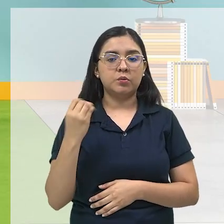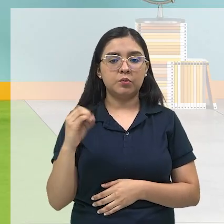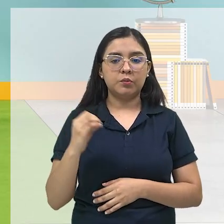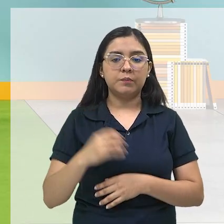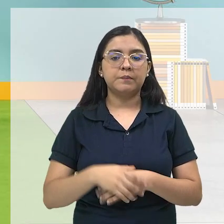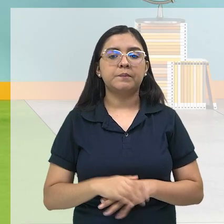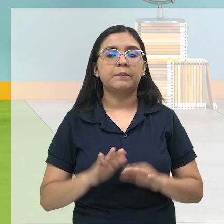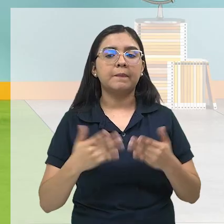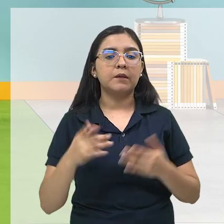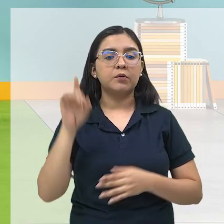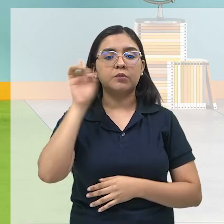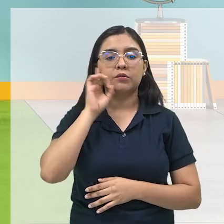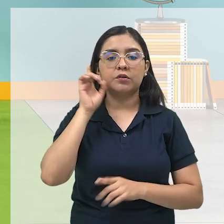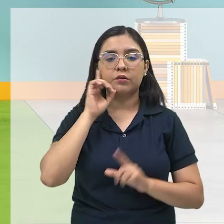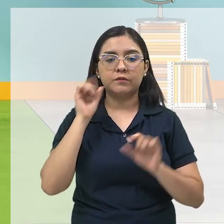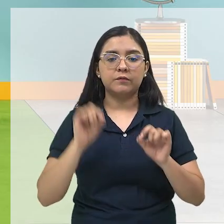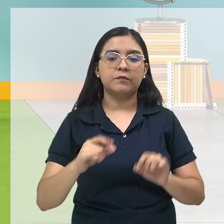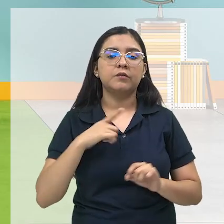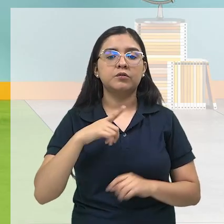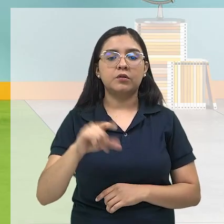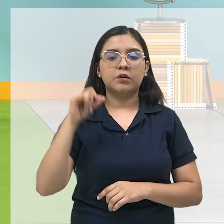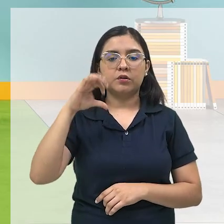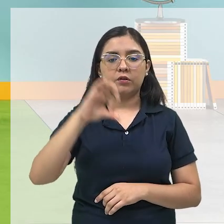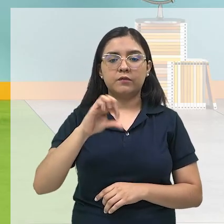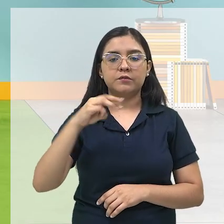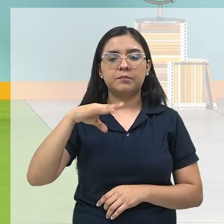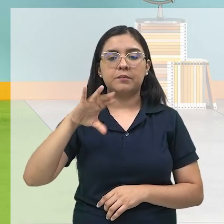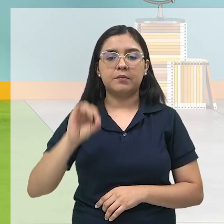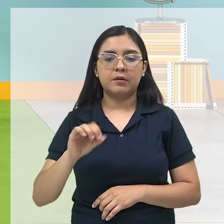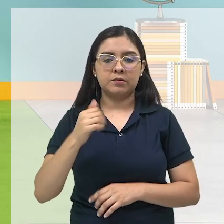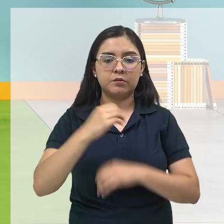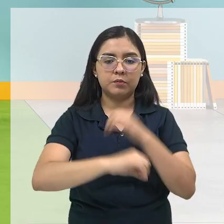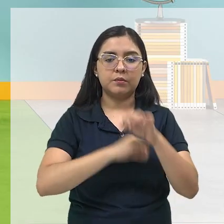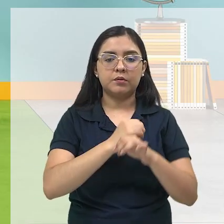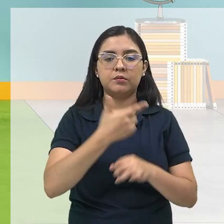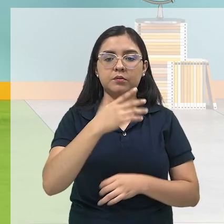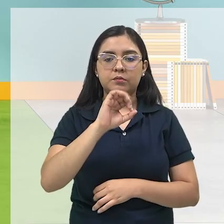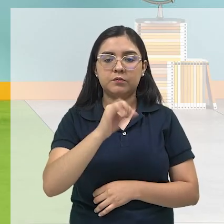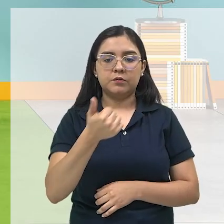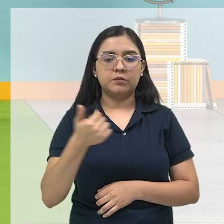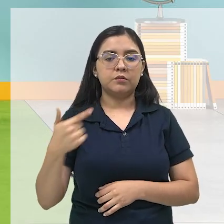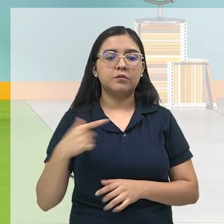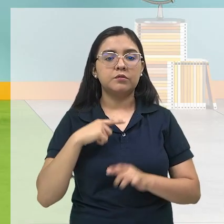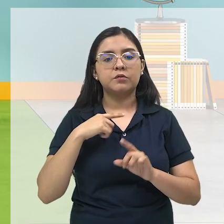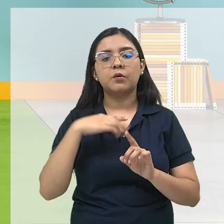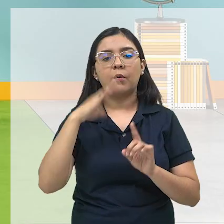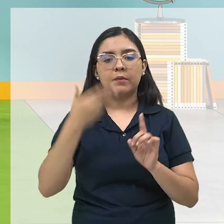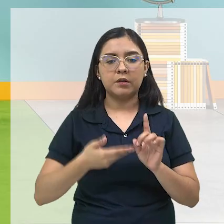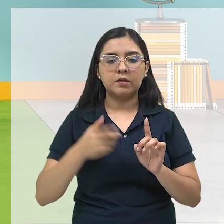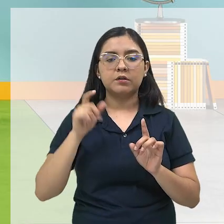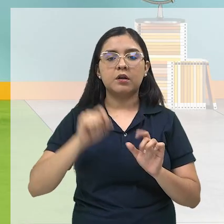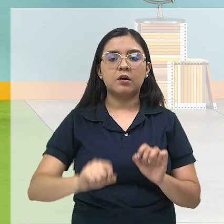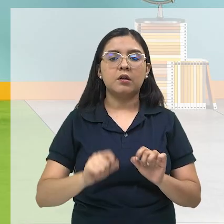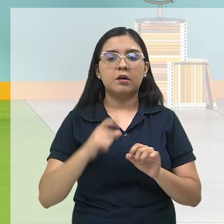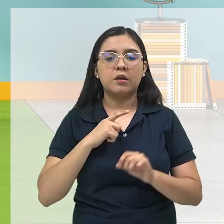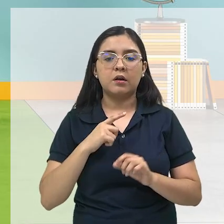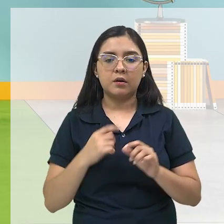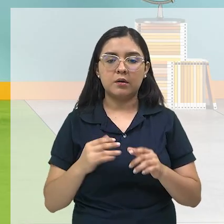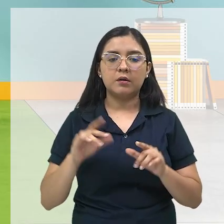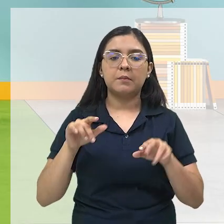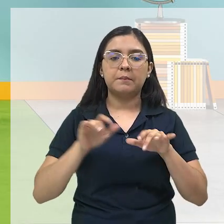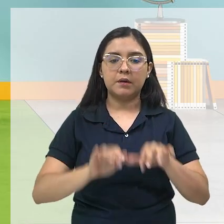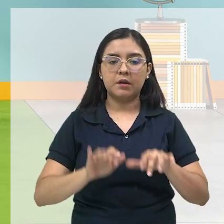outubro? A data foi instituída em 9 de maio de 2012, como homenagem à